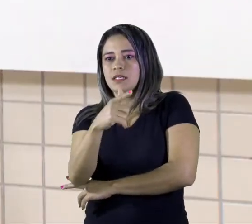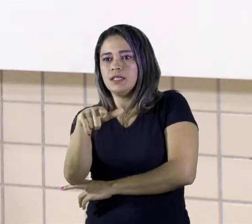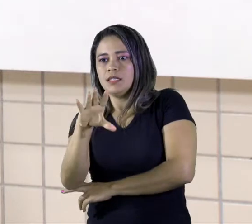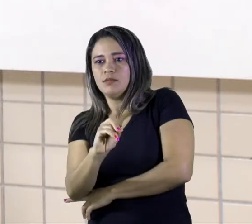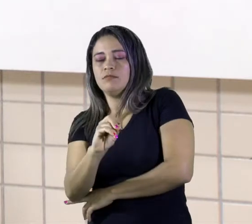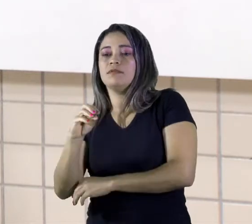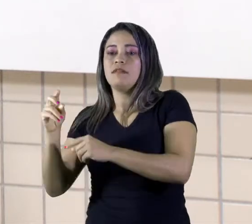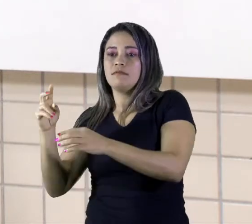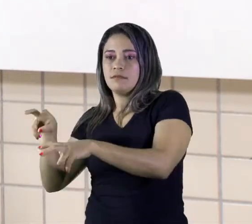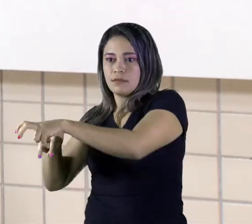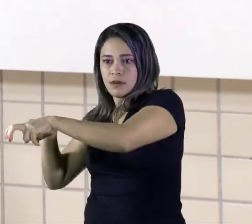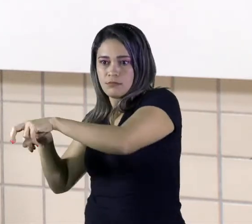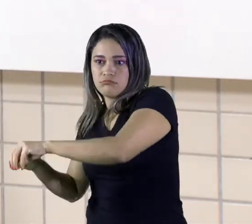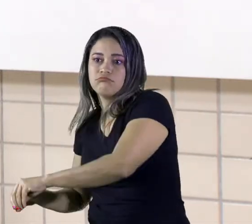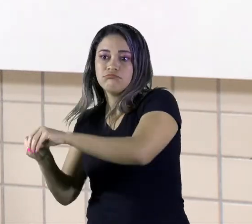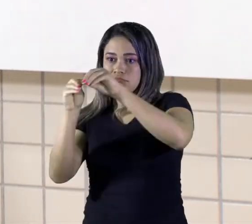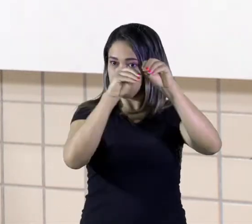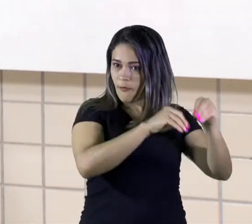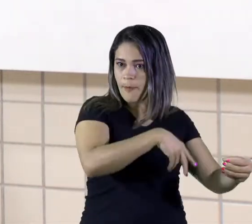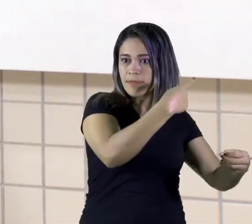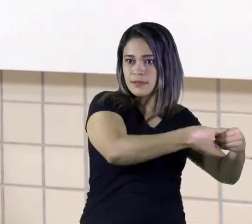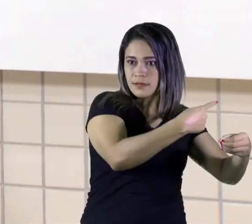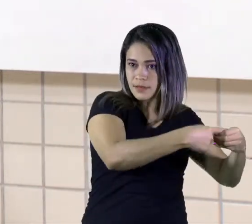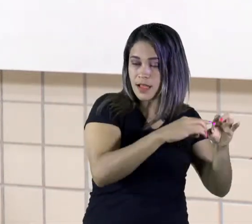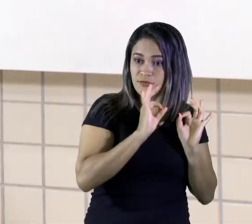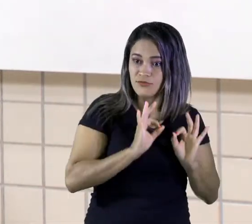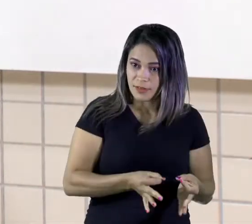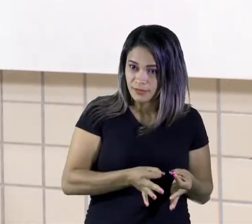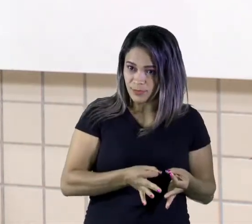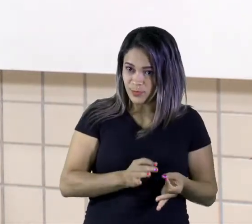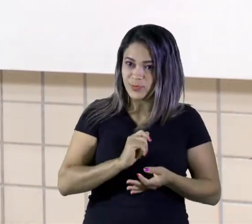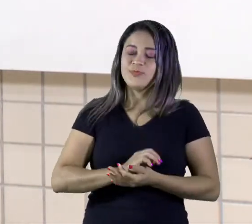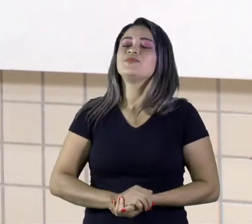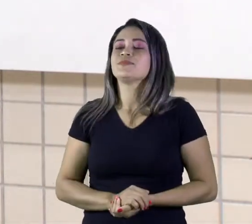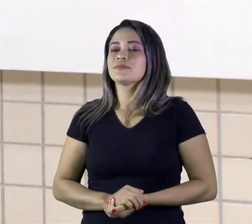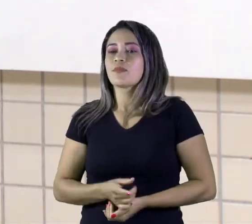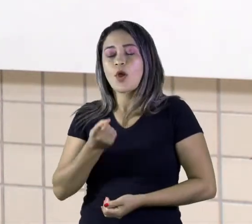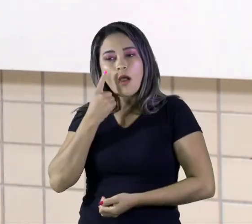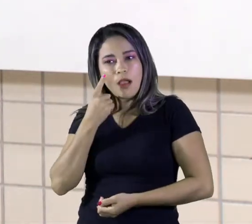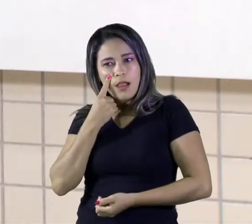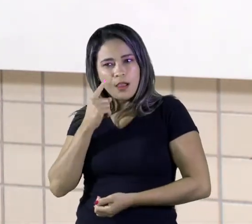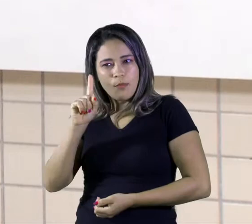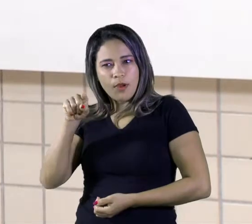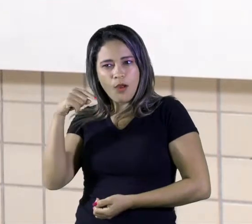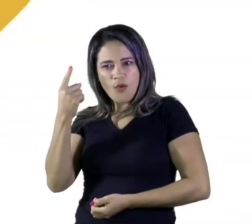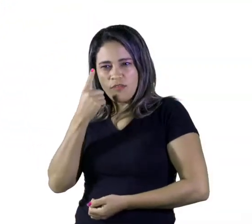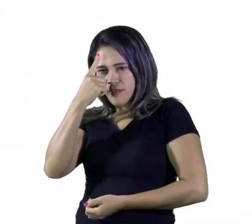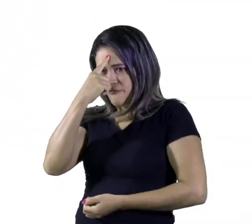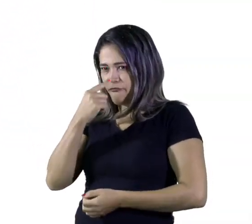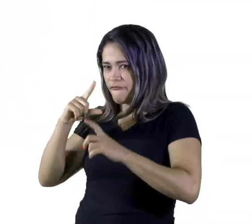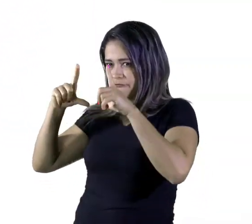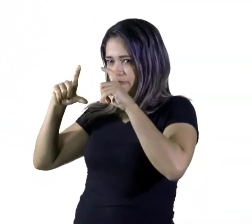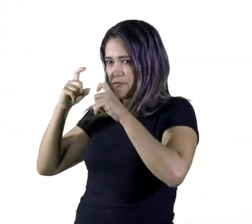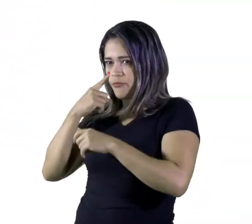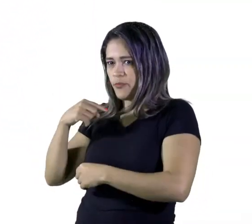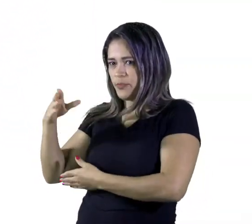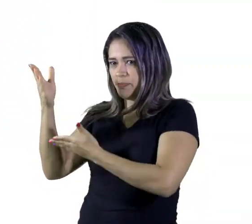e vai para a cidade, certo? Observe agora essa outra foto que eu vou lhe mostrar.